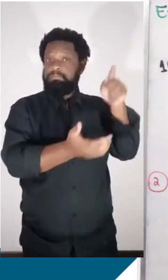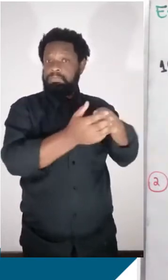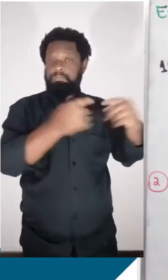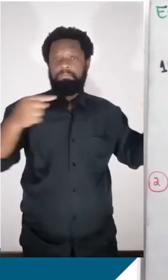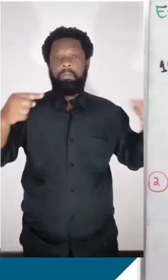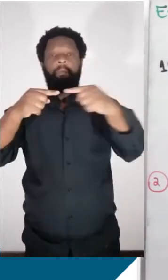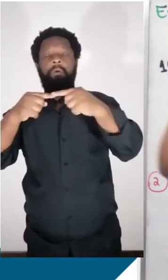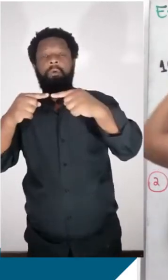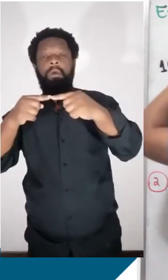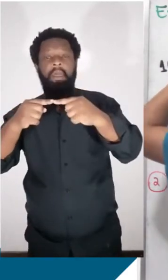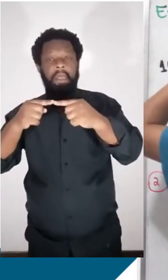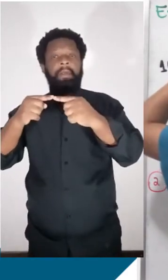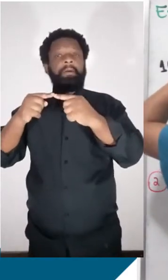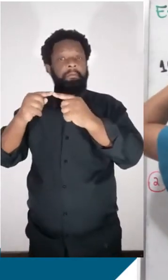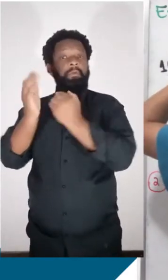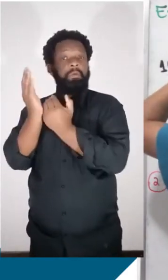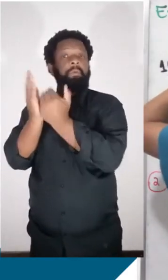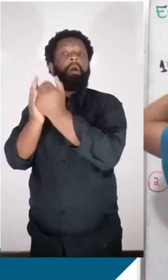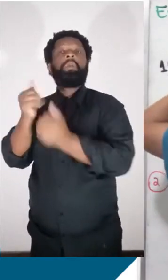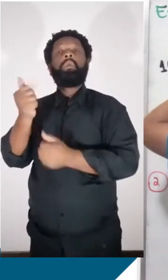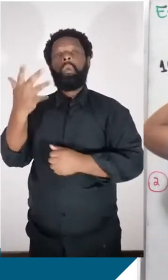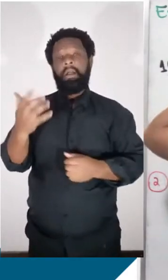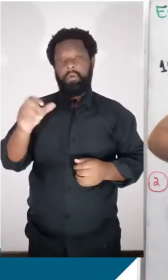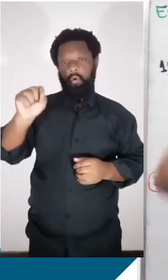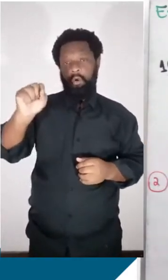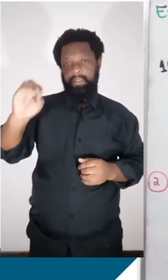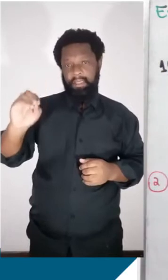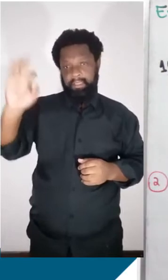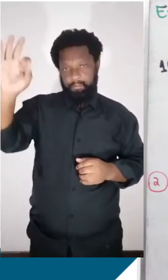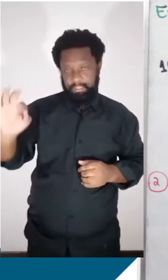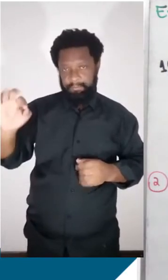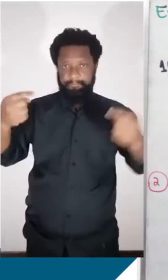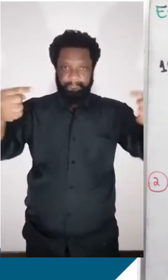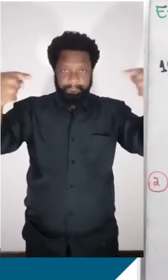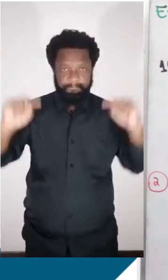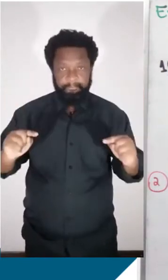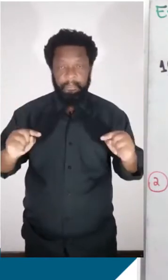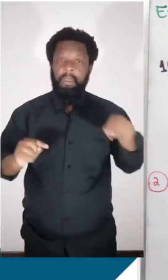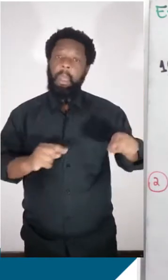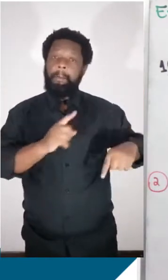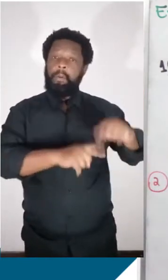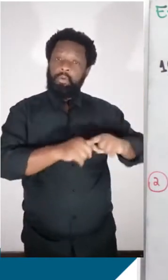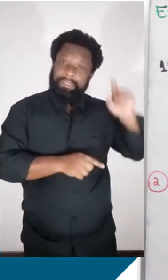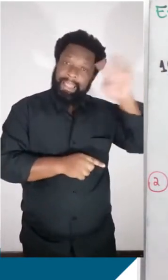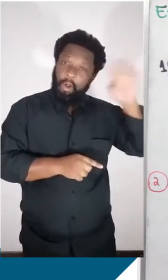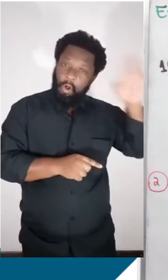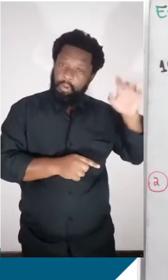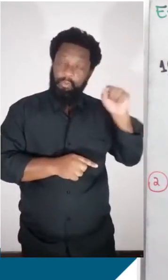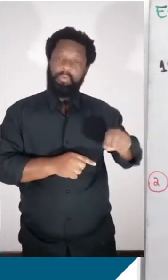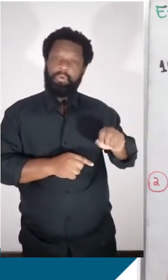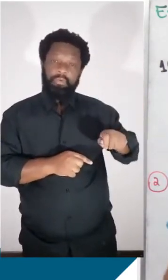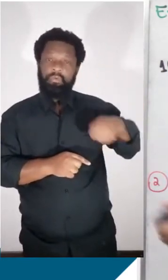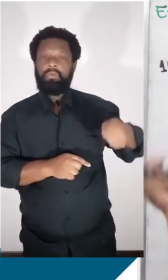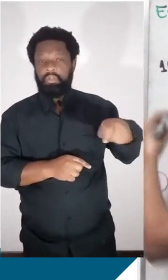real e está para o rendimento, que é de 80%. Assim como o meu produto teórico, que nesse caso